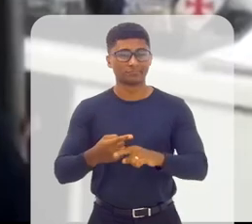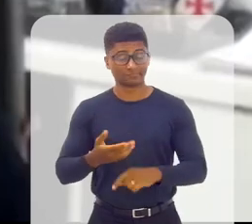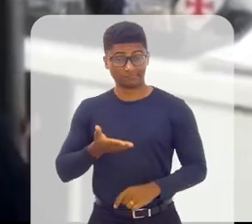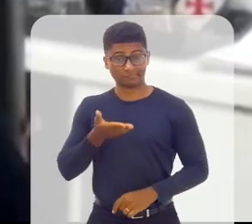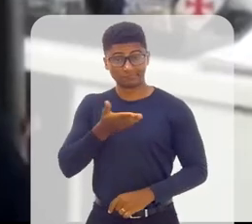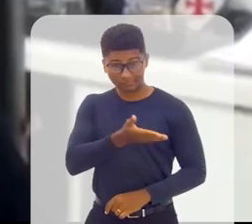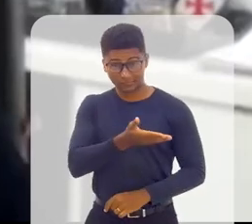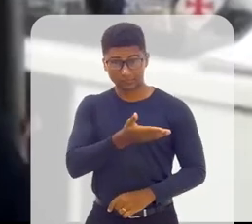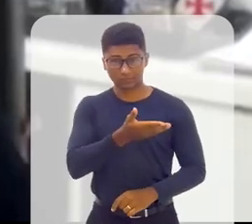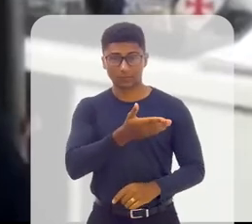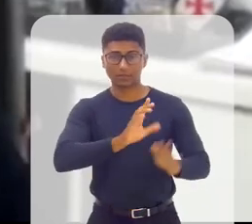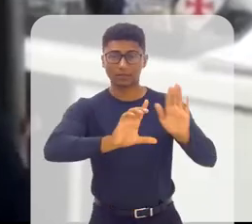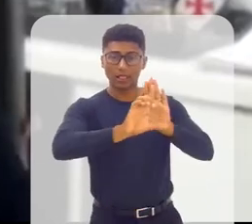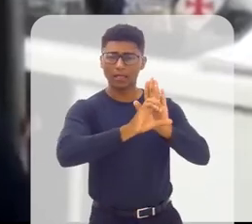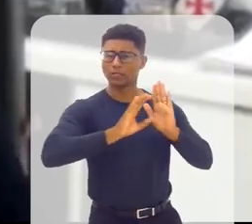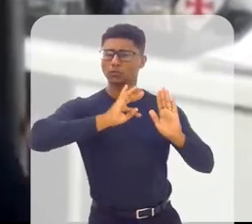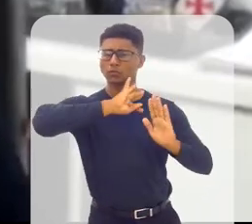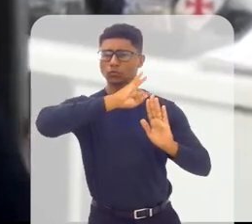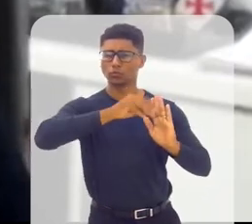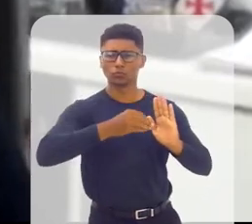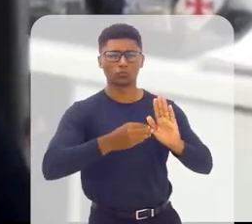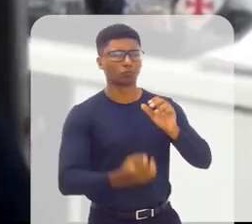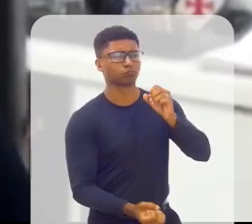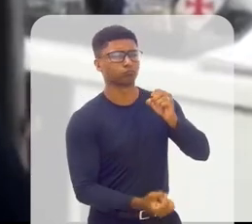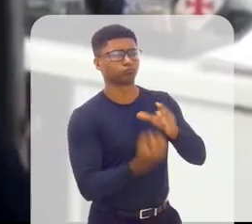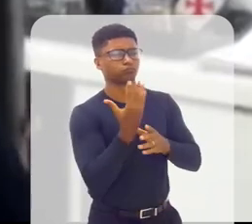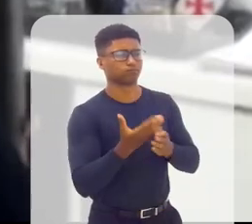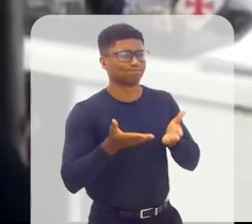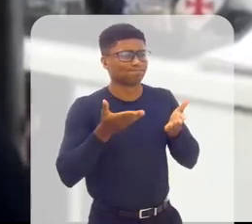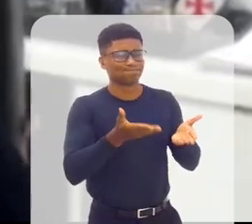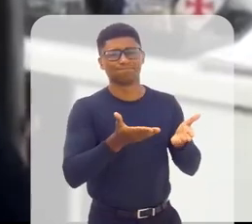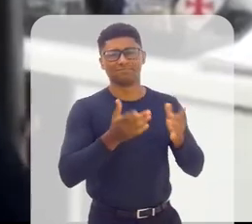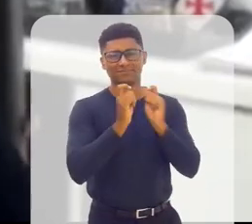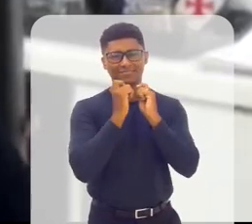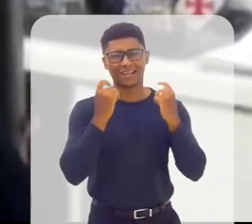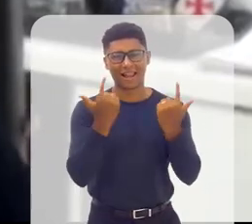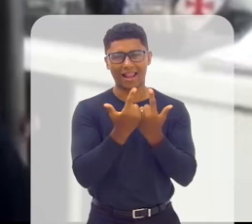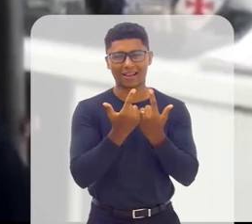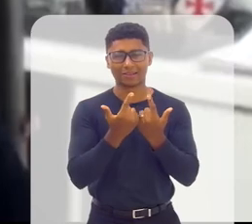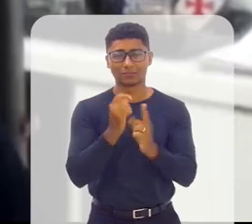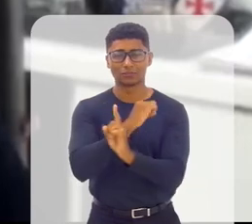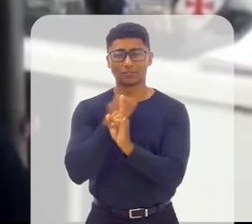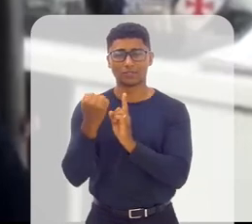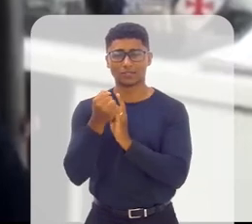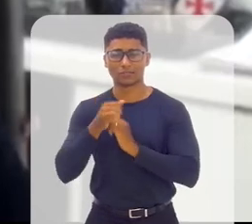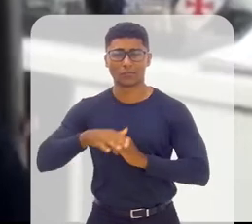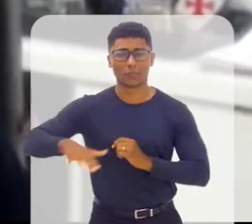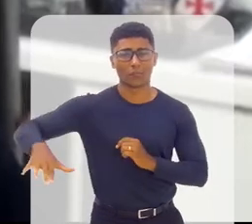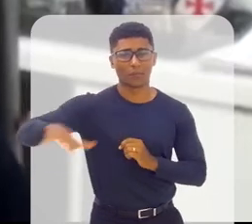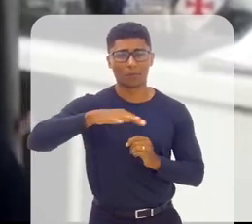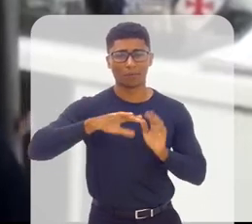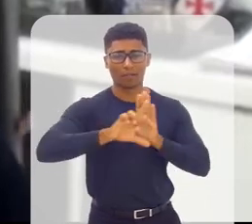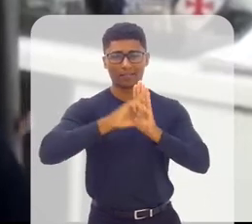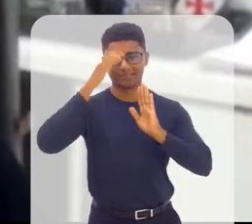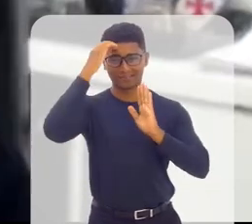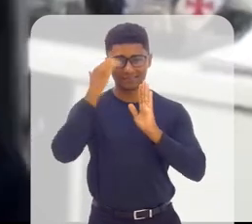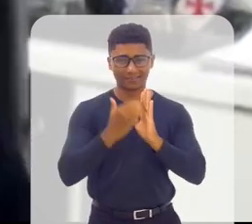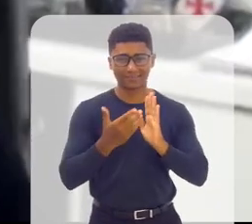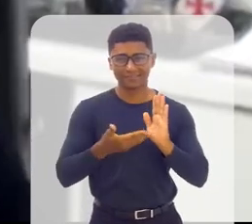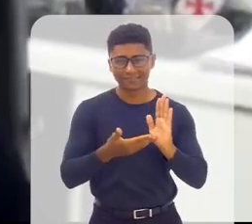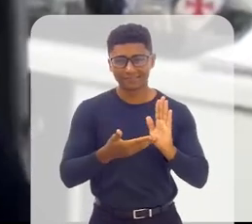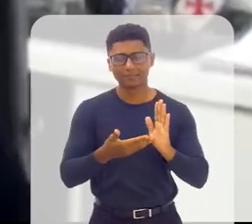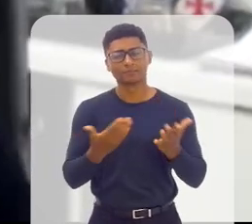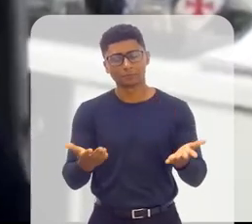constrói, logicamente, toda a legislação que vai ser colocada para o cumprimento de toda a sociedade. O fórum,